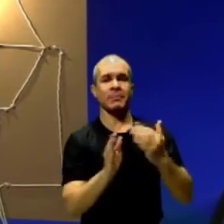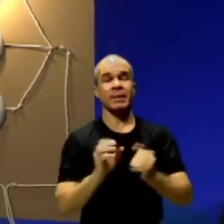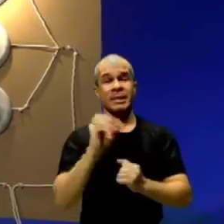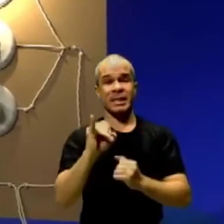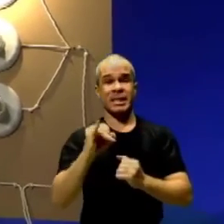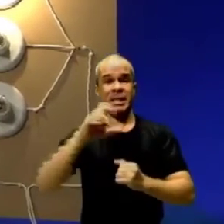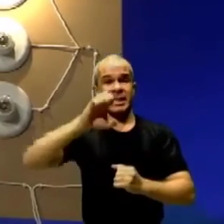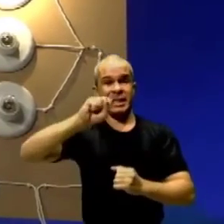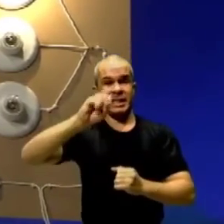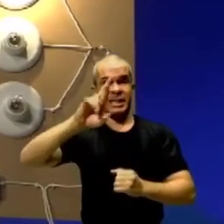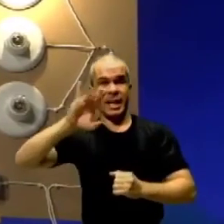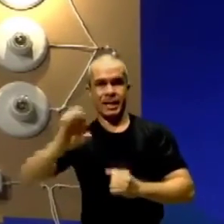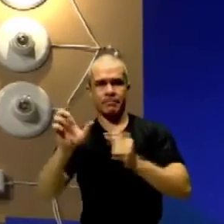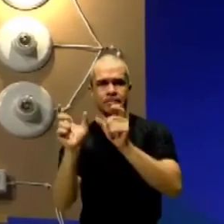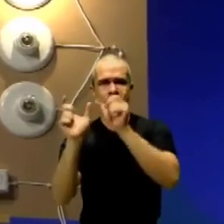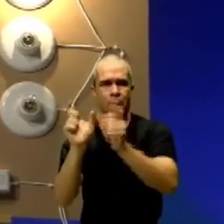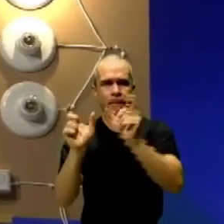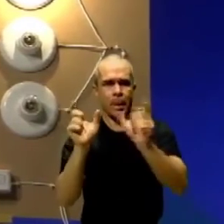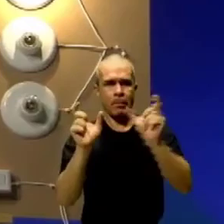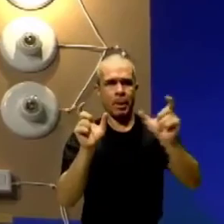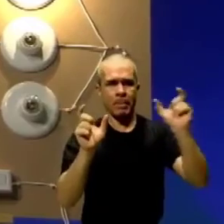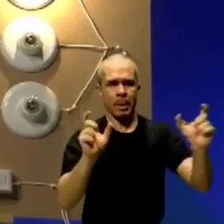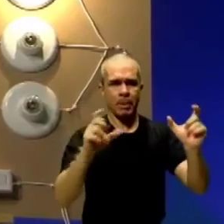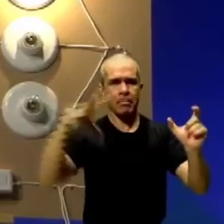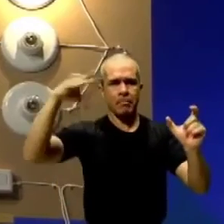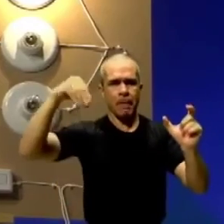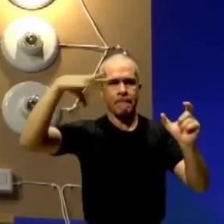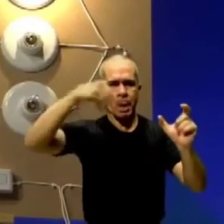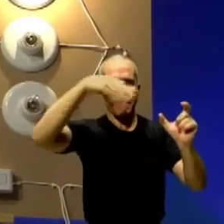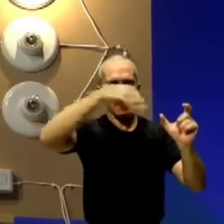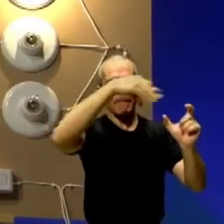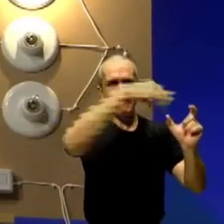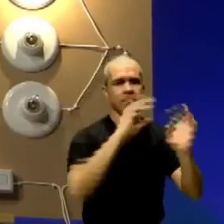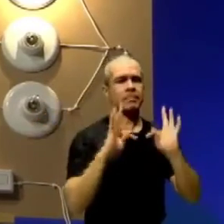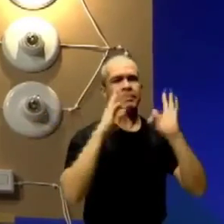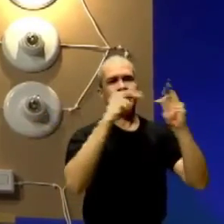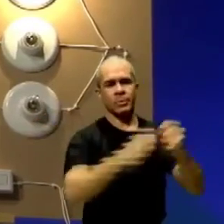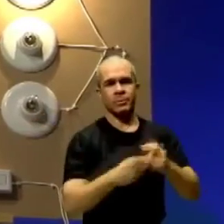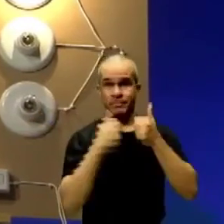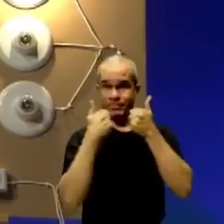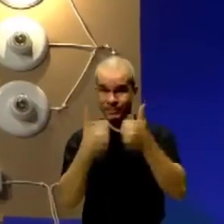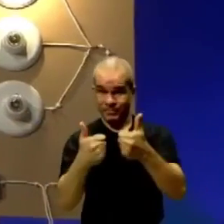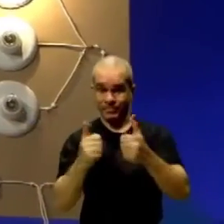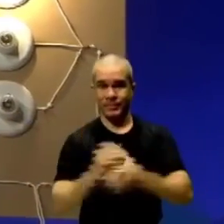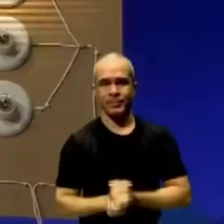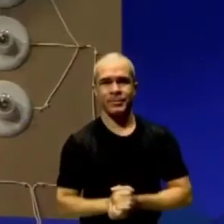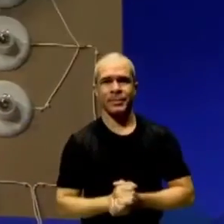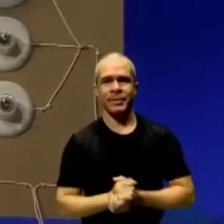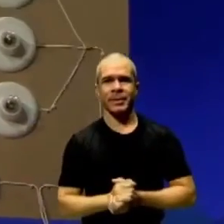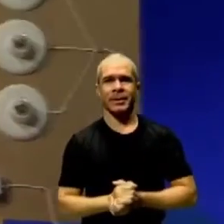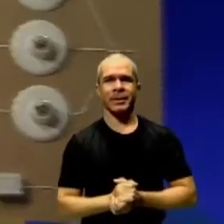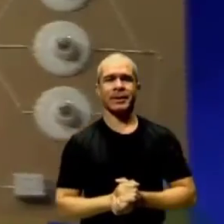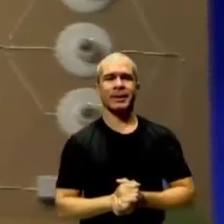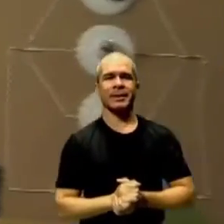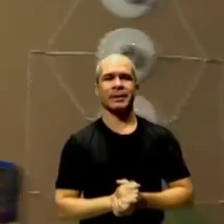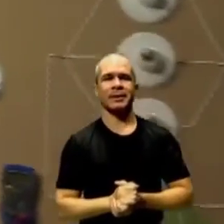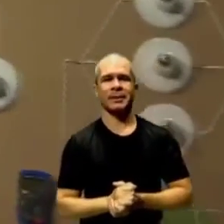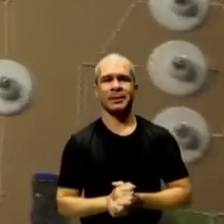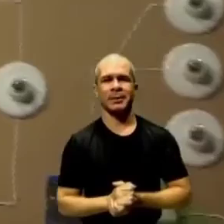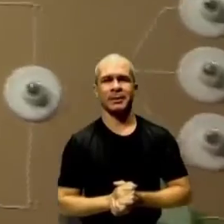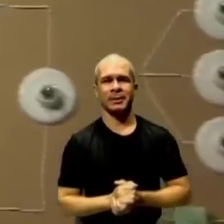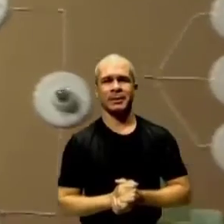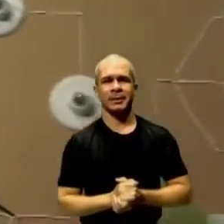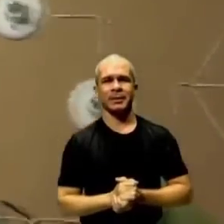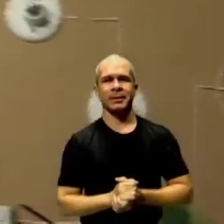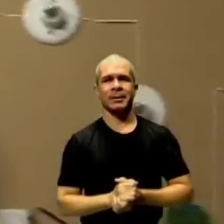série, quando apaga uma, apagaria todas as tuas lâmpadas. Beleza? Então, galerinha, o